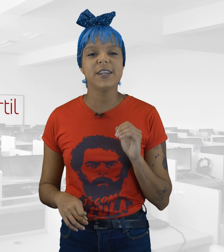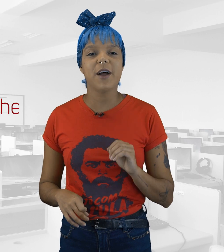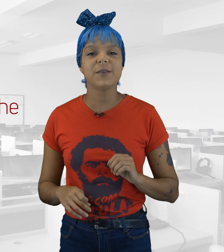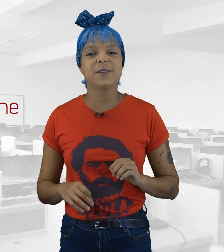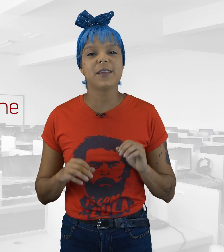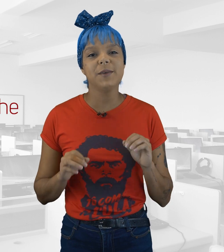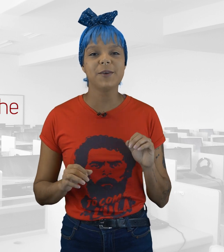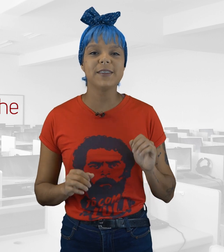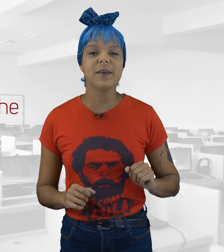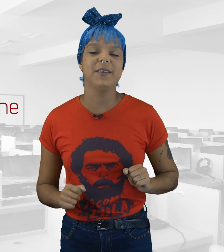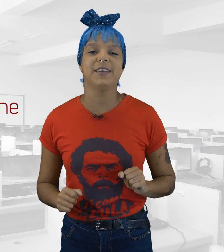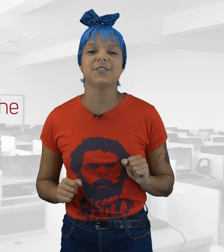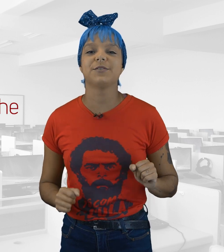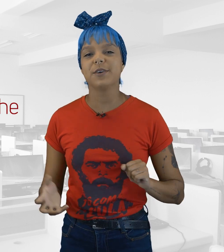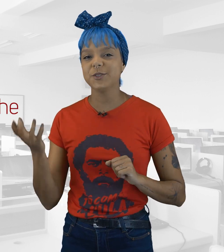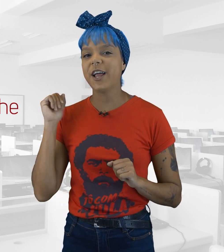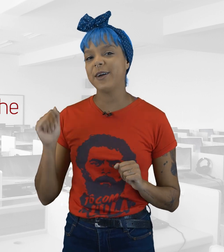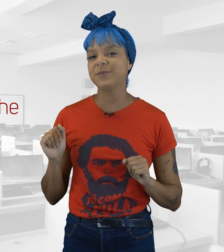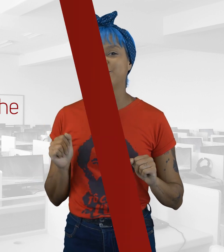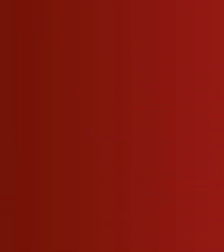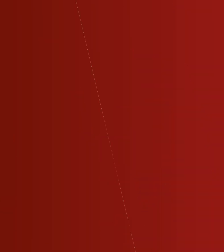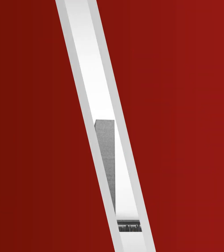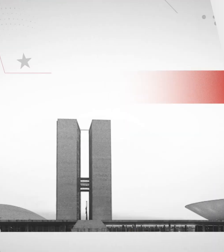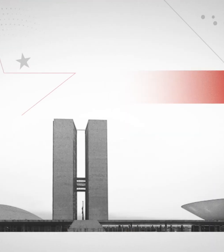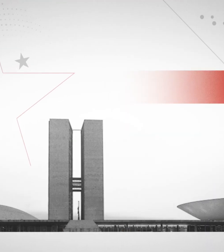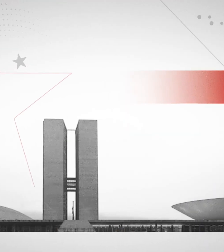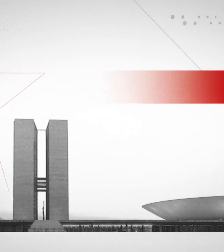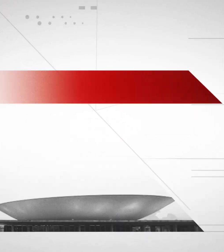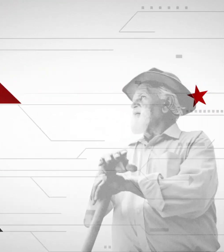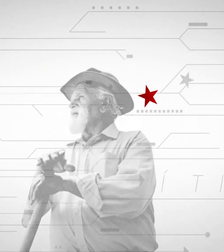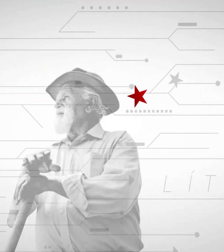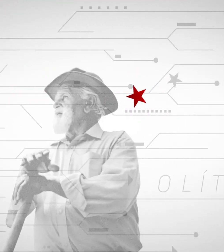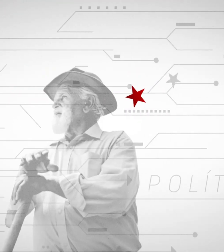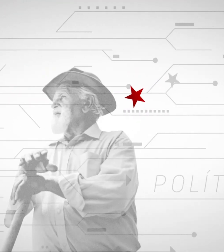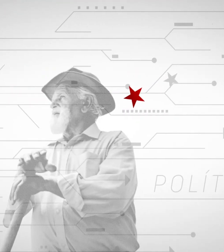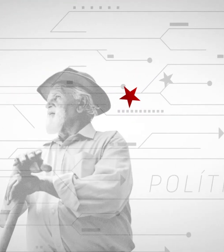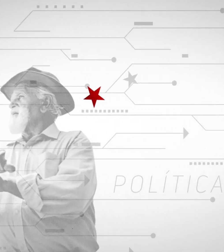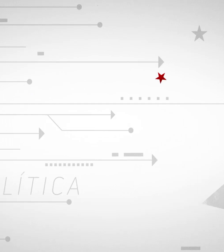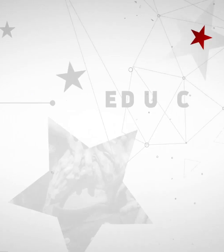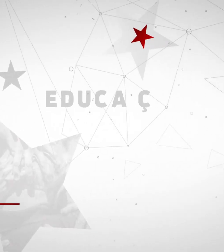de compartilhar com seus amigos e amigas. Vamos lá?